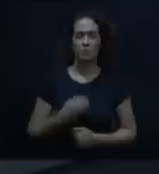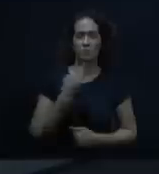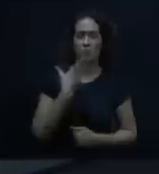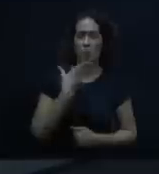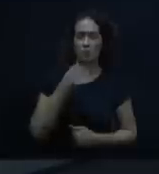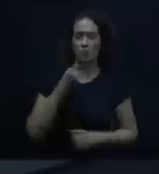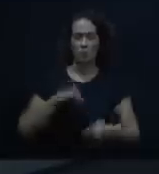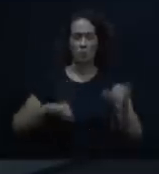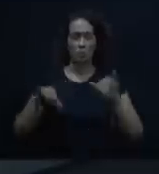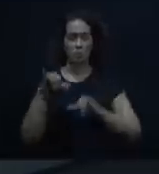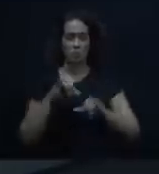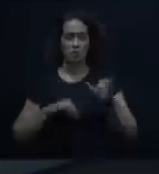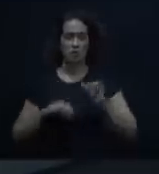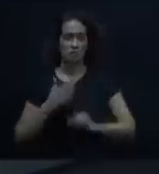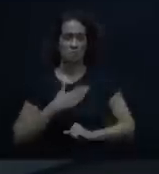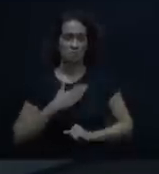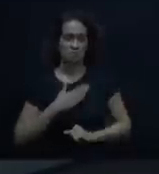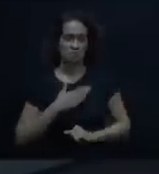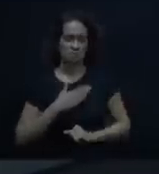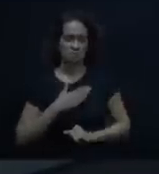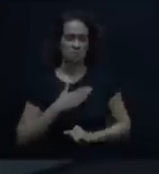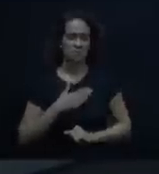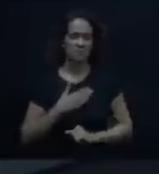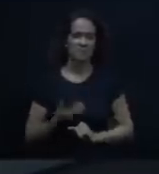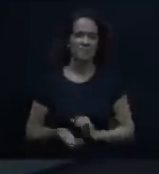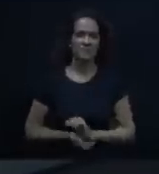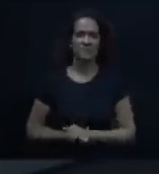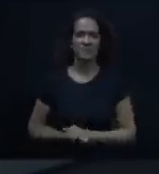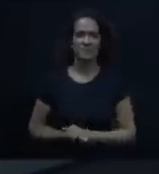é meu, tá, querida?